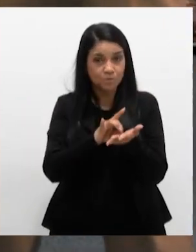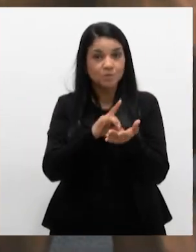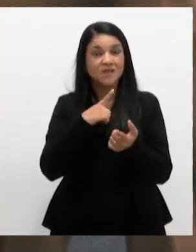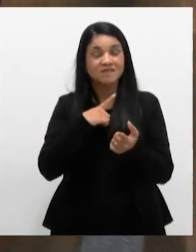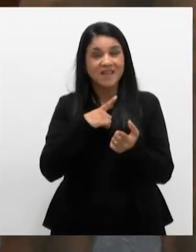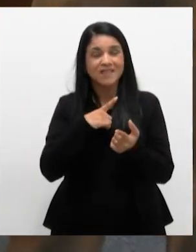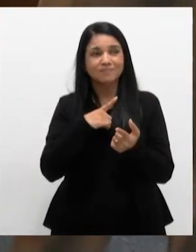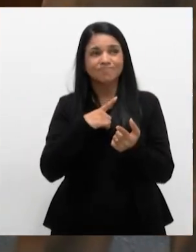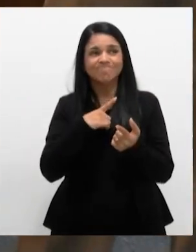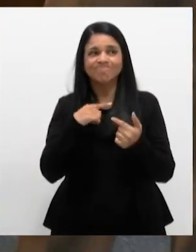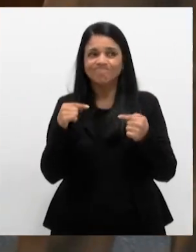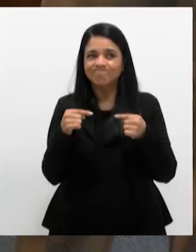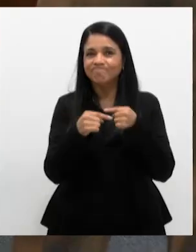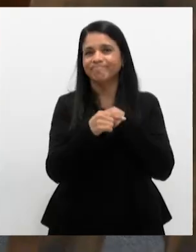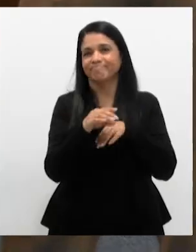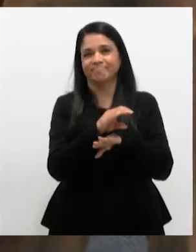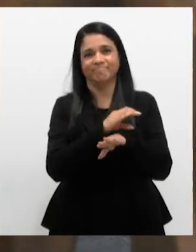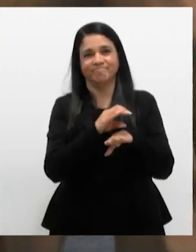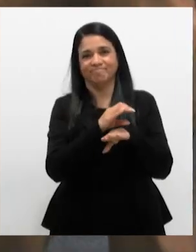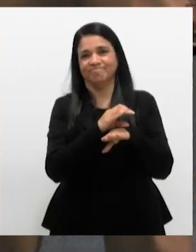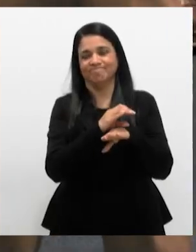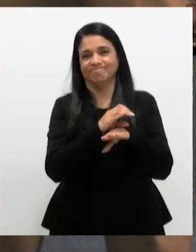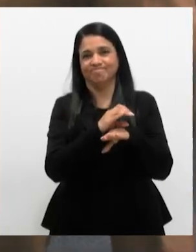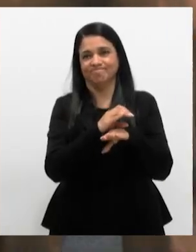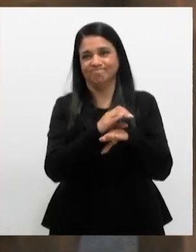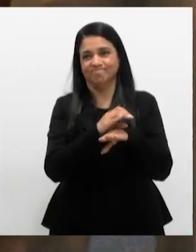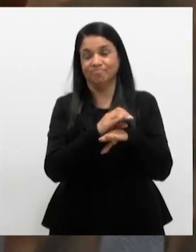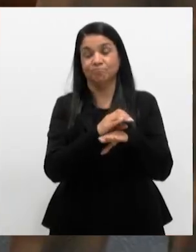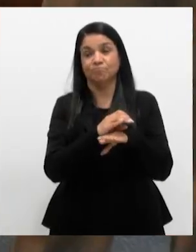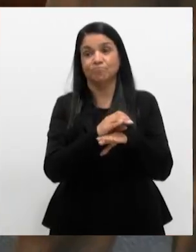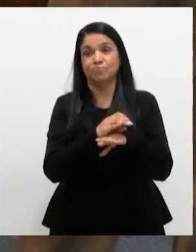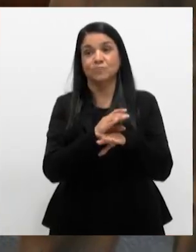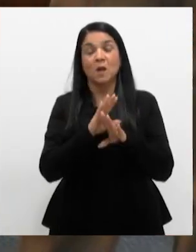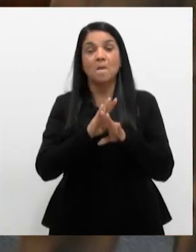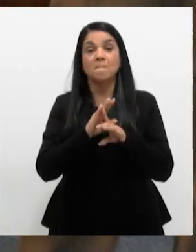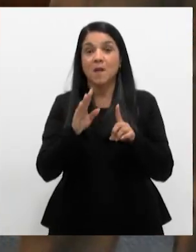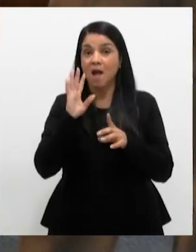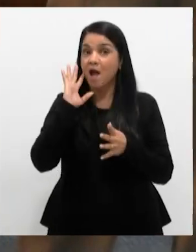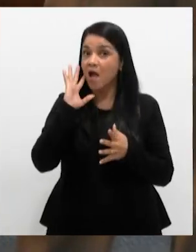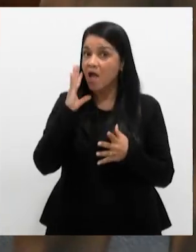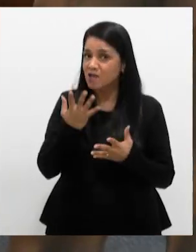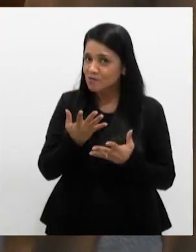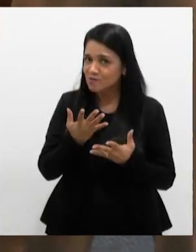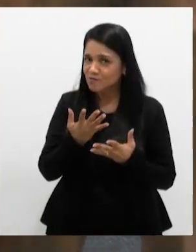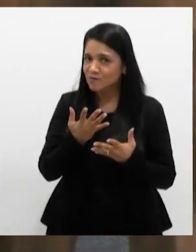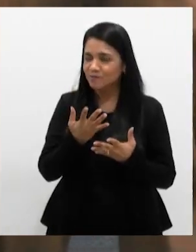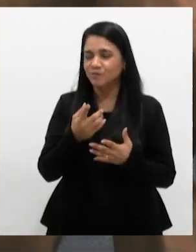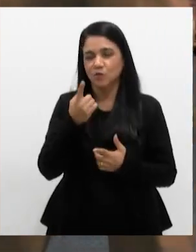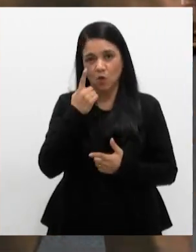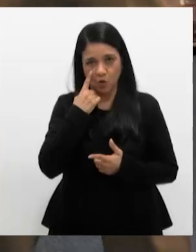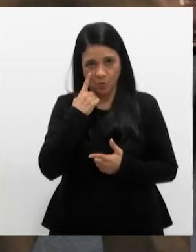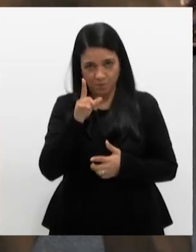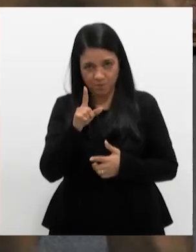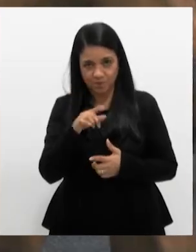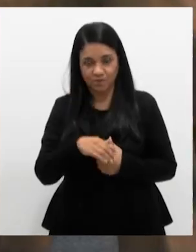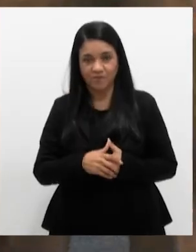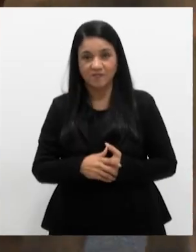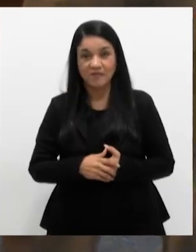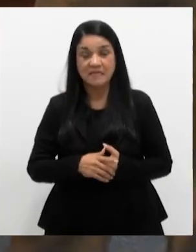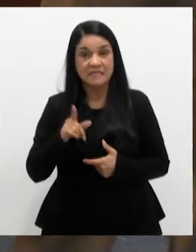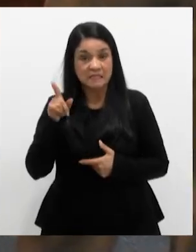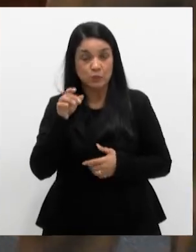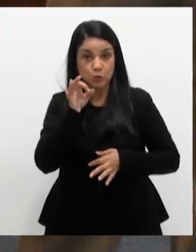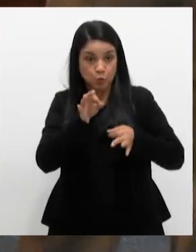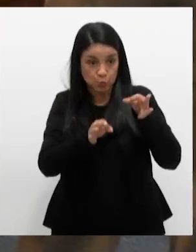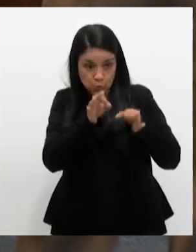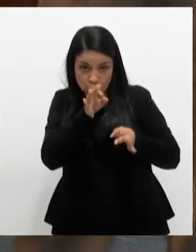de inconstitucionalidade. Mas para resolver, olha só, se isso vier a cair na